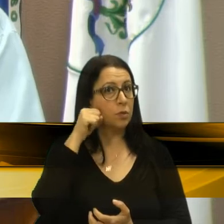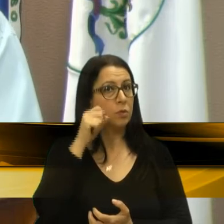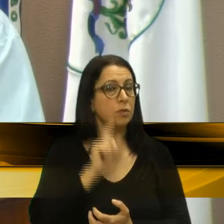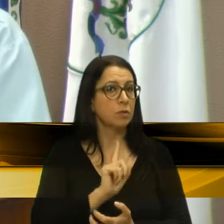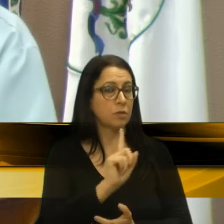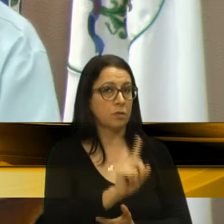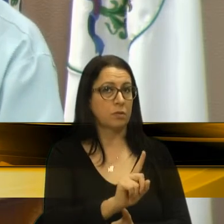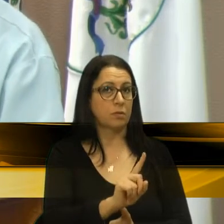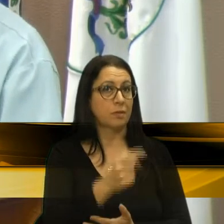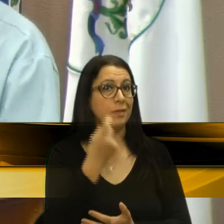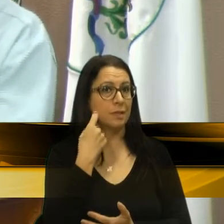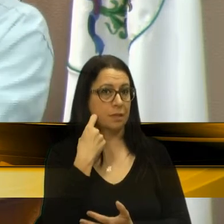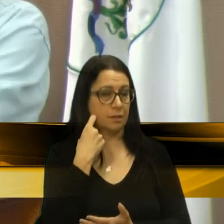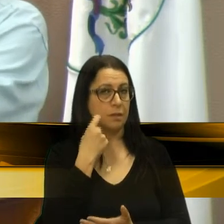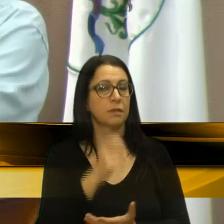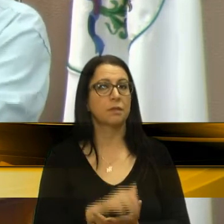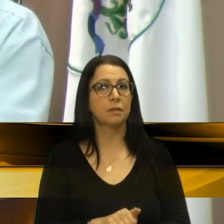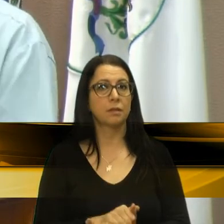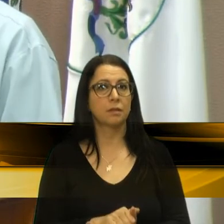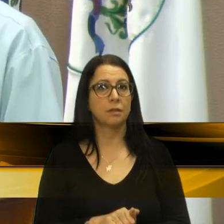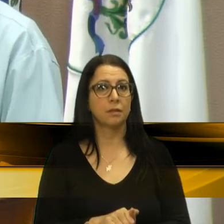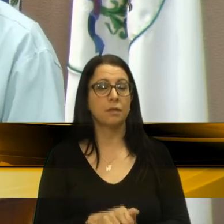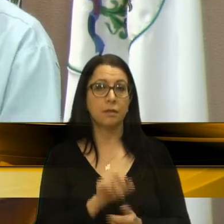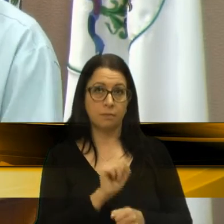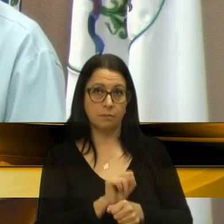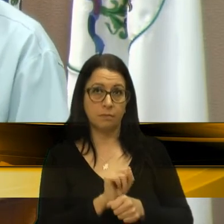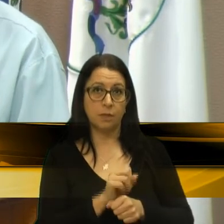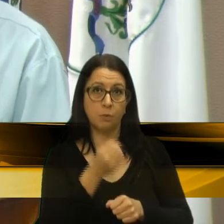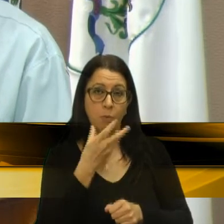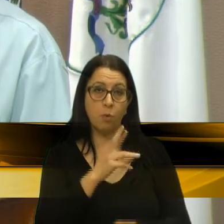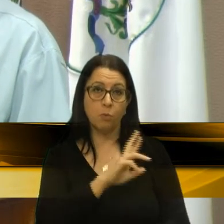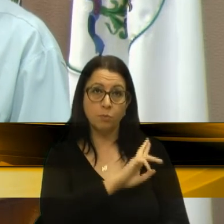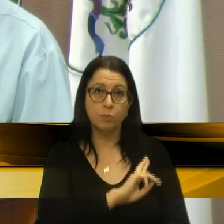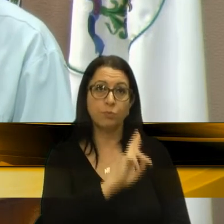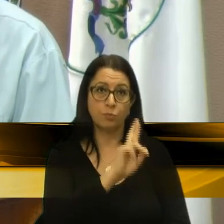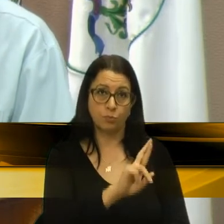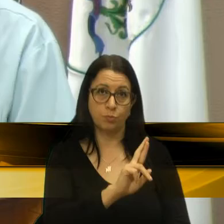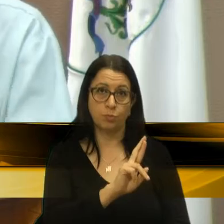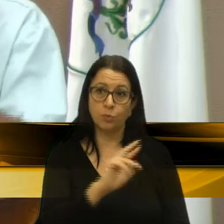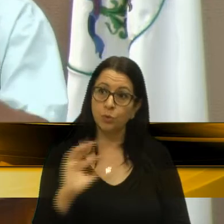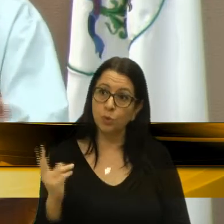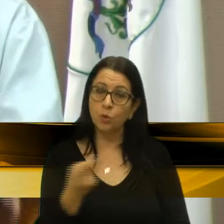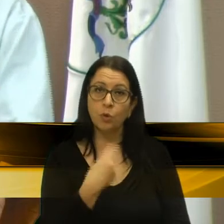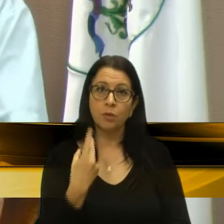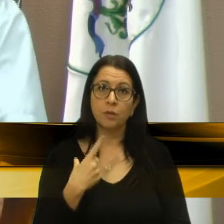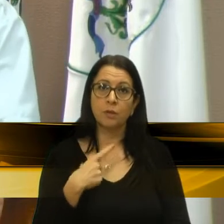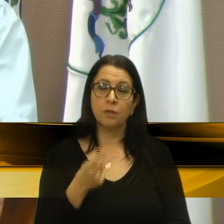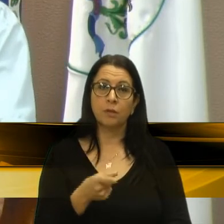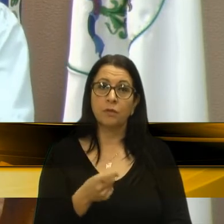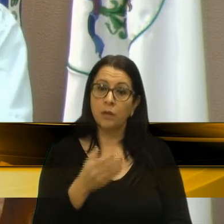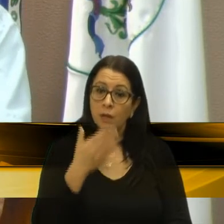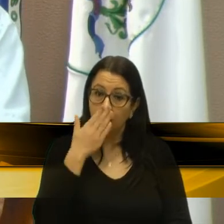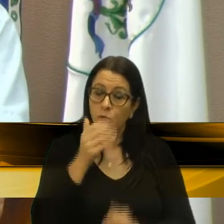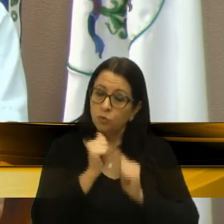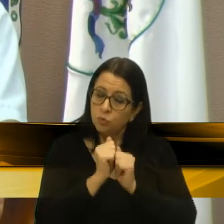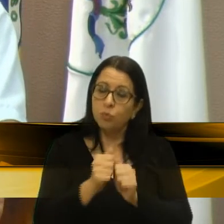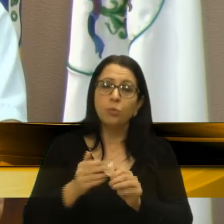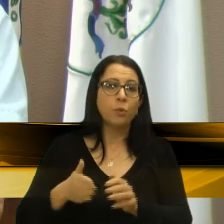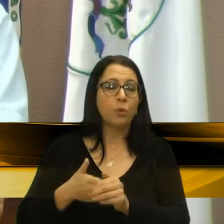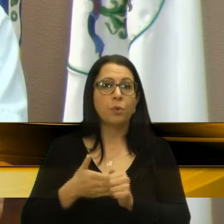nesta sexta feira e esperamos bons resultados e nós vamos ficar também arranca na frente acompanhando